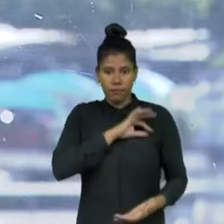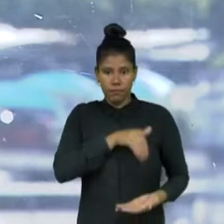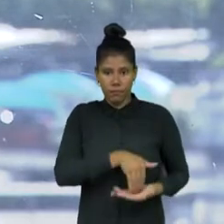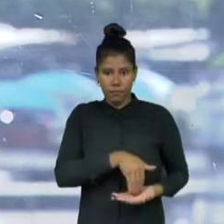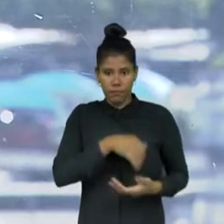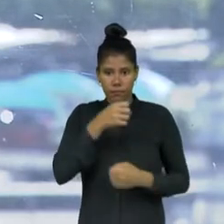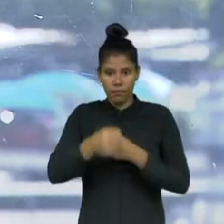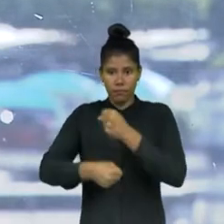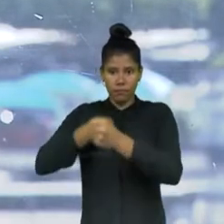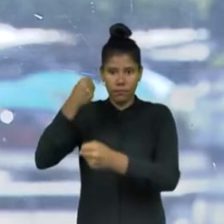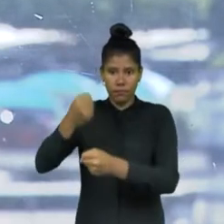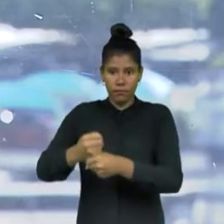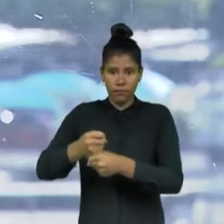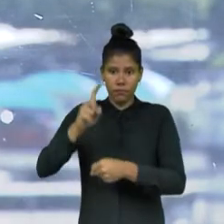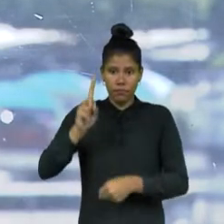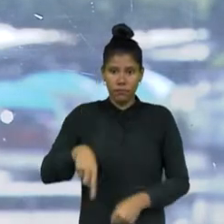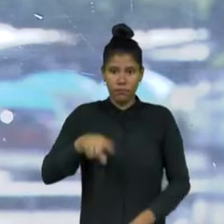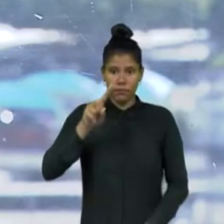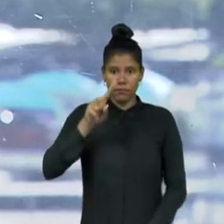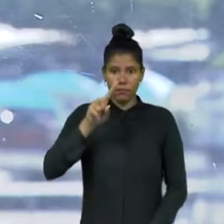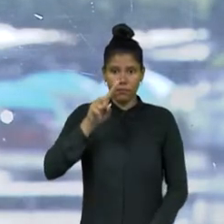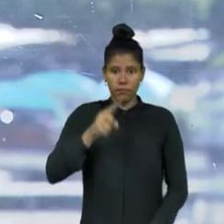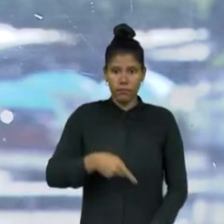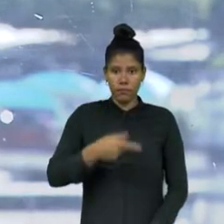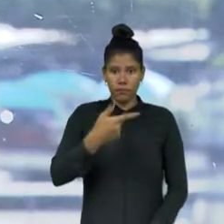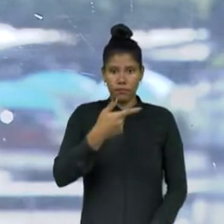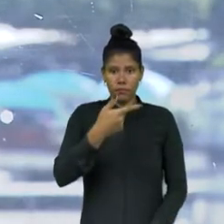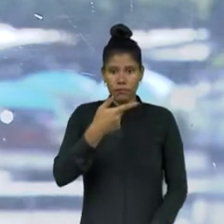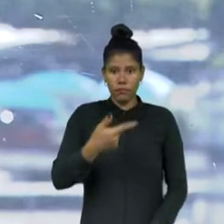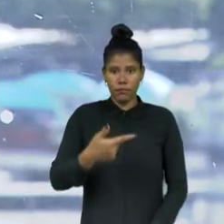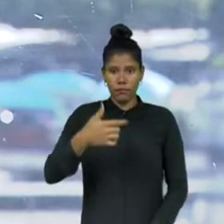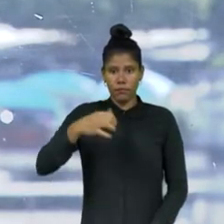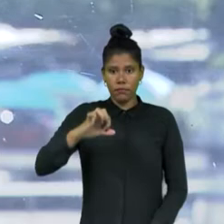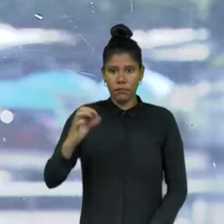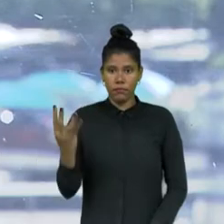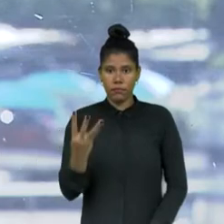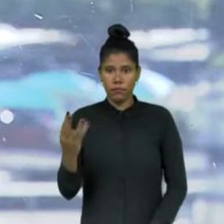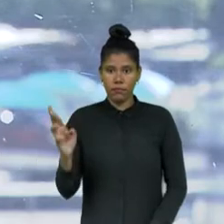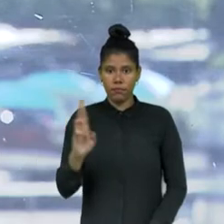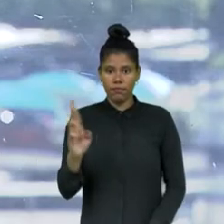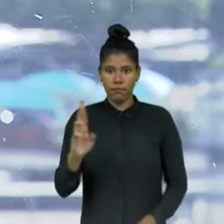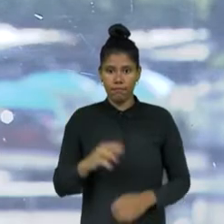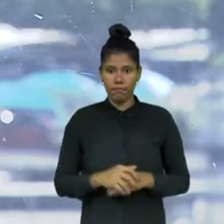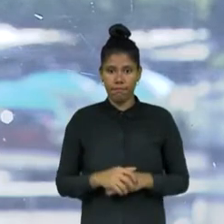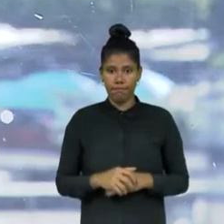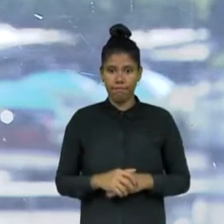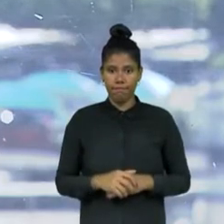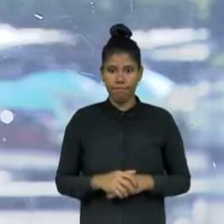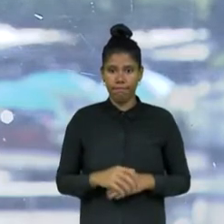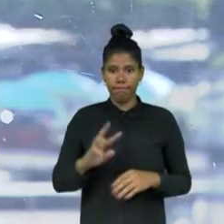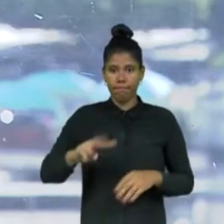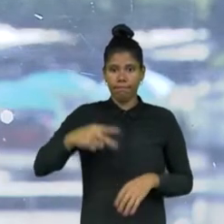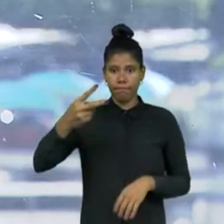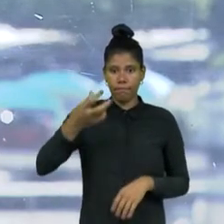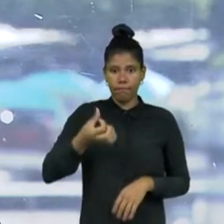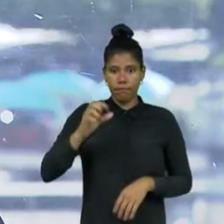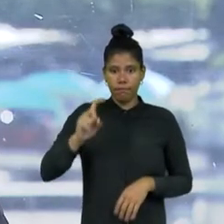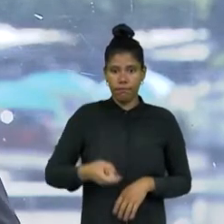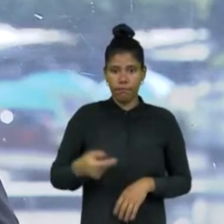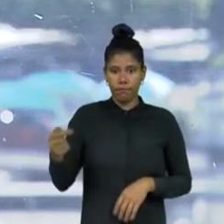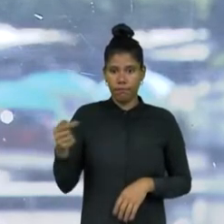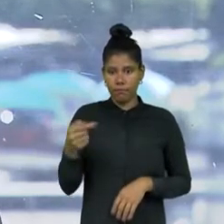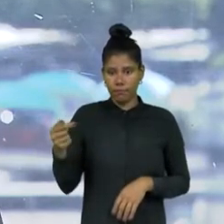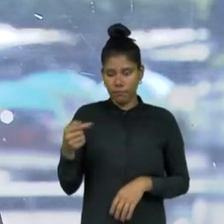que vem será de R$ 1.294, um aumento de 6,77% em relação